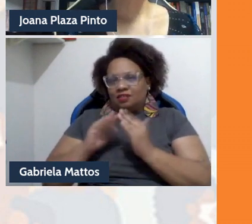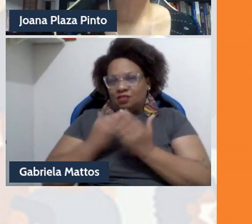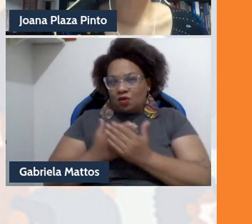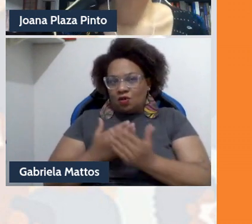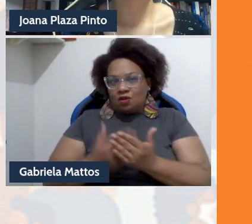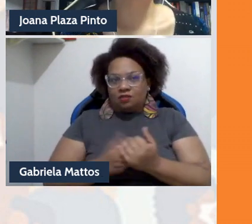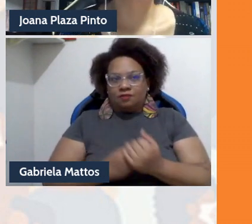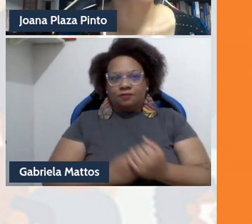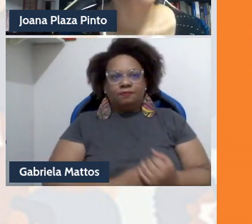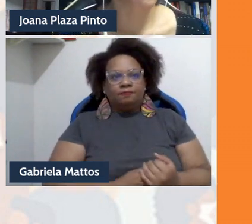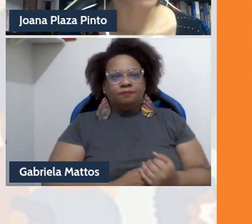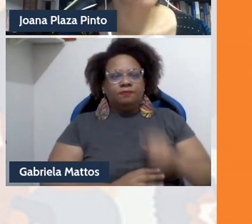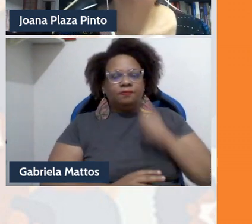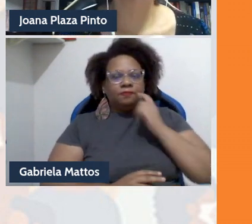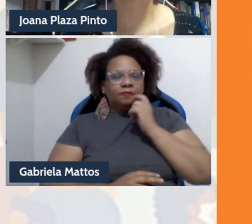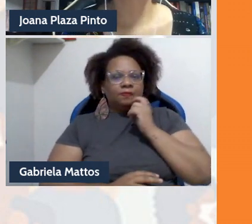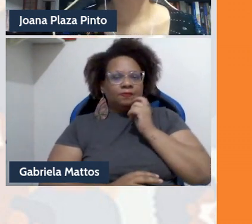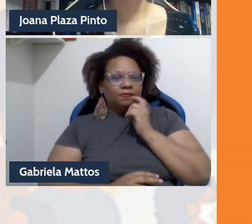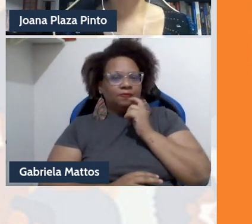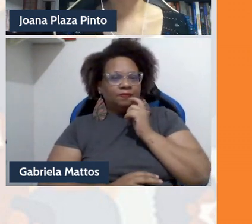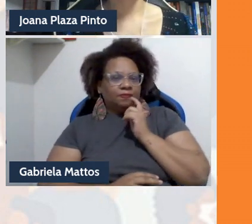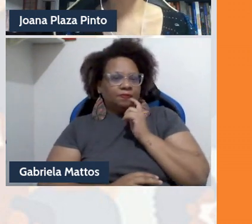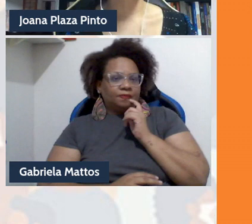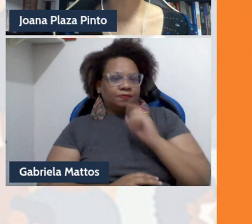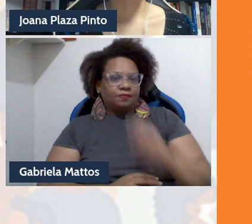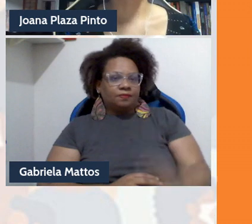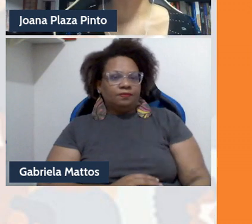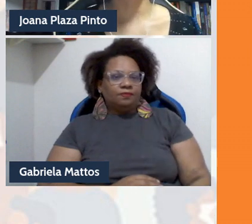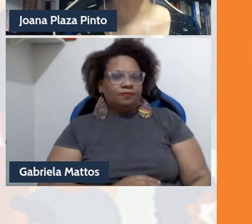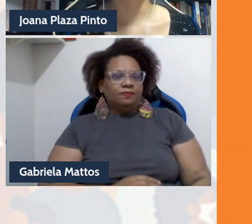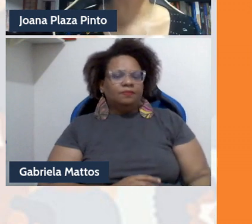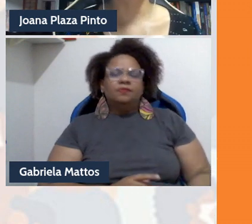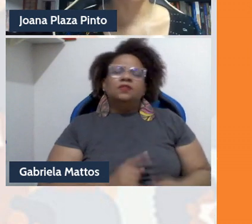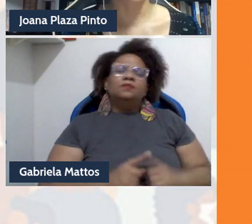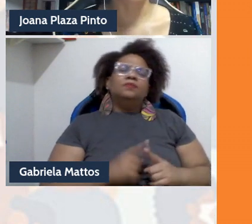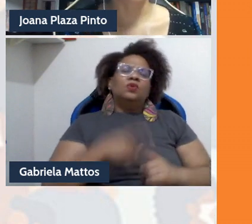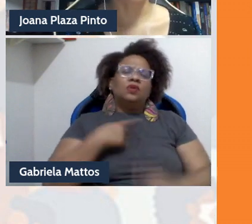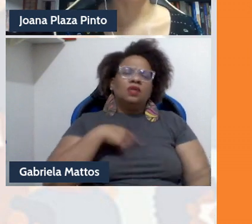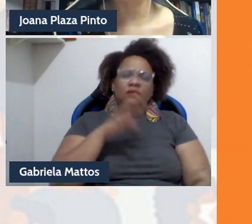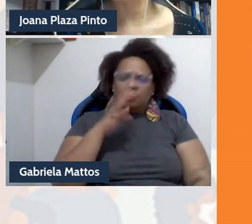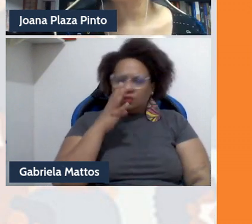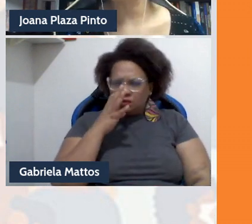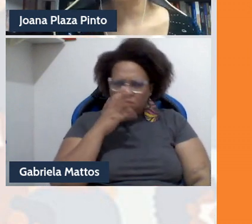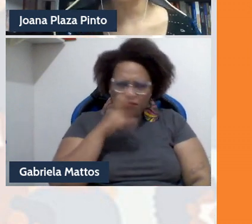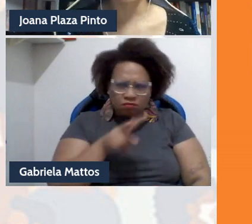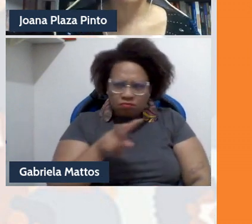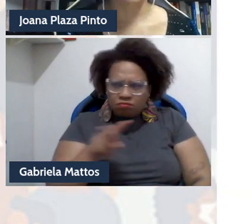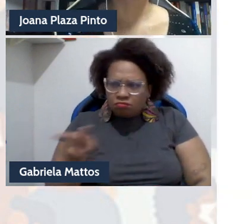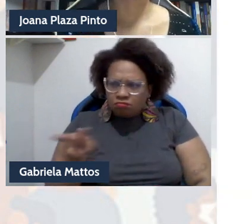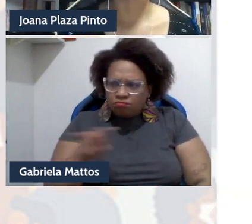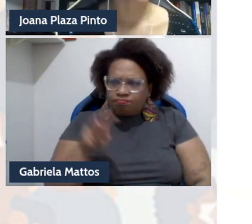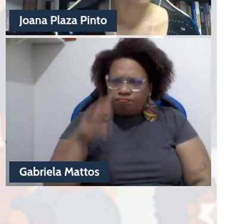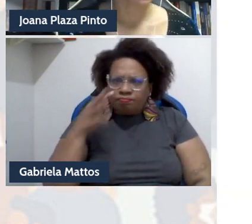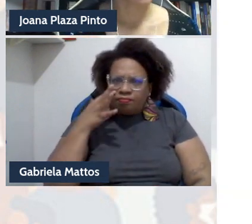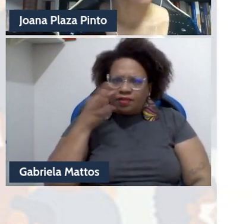E de onde veio, assim, por que eu comecei a prestar atenção e falar dessas duas